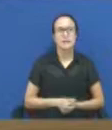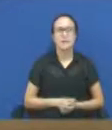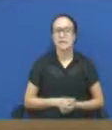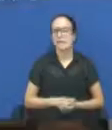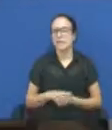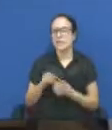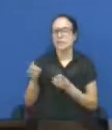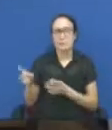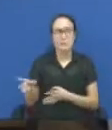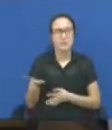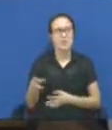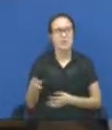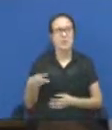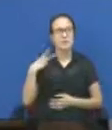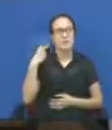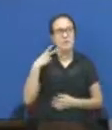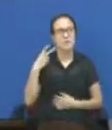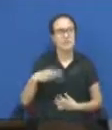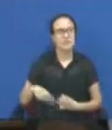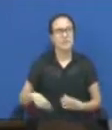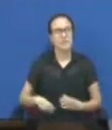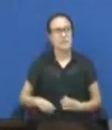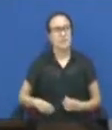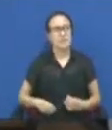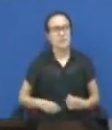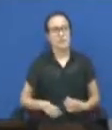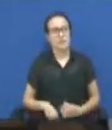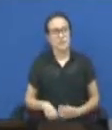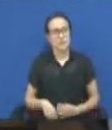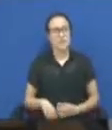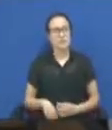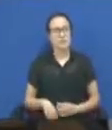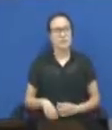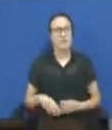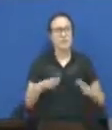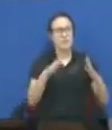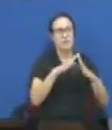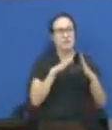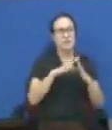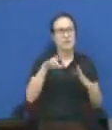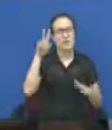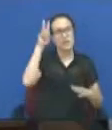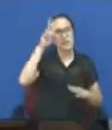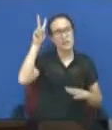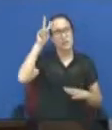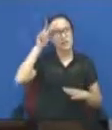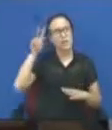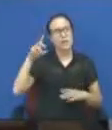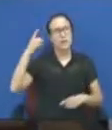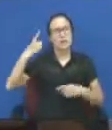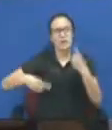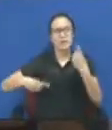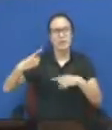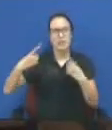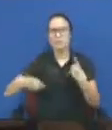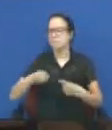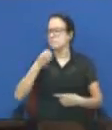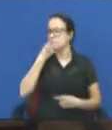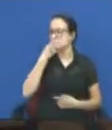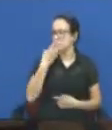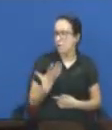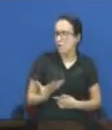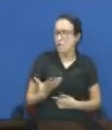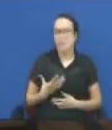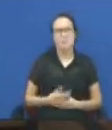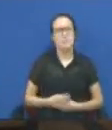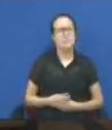parlamento em si, o que eu levarei para casa será a lembrança desses ricos momentos de debates. Isso é fundamental para